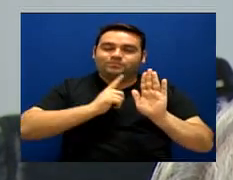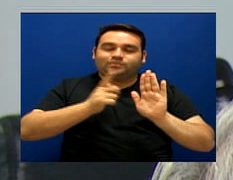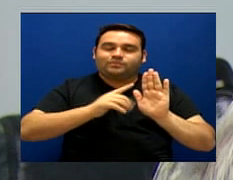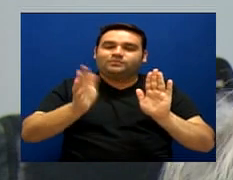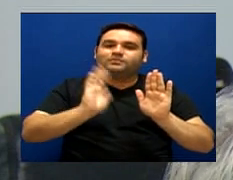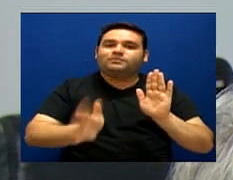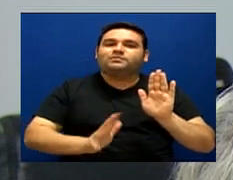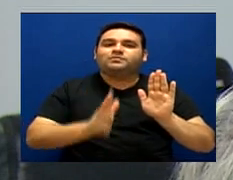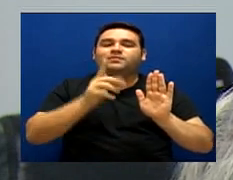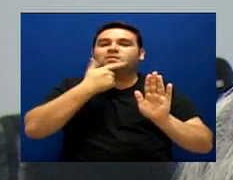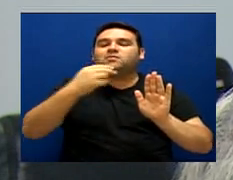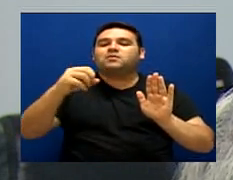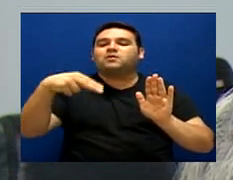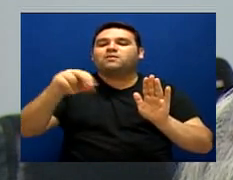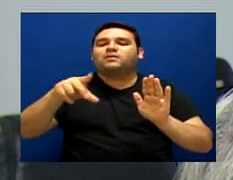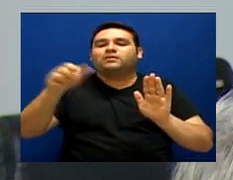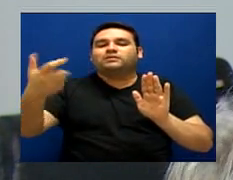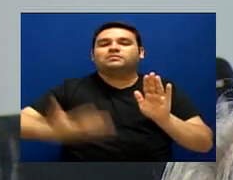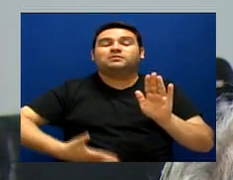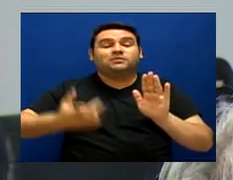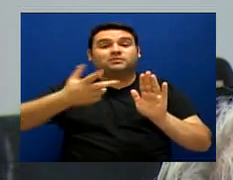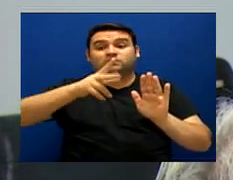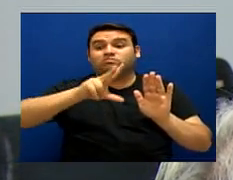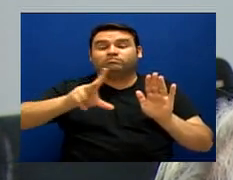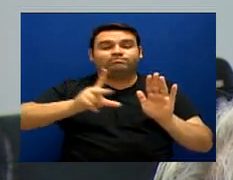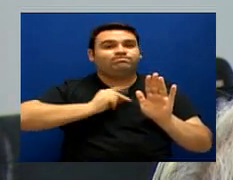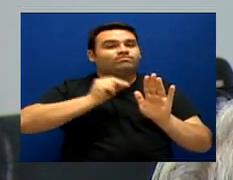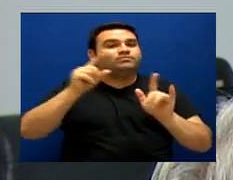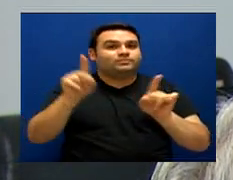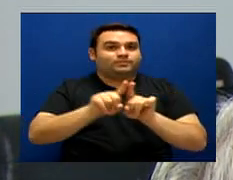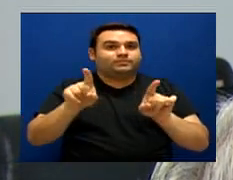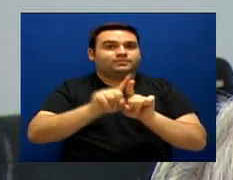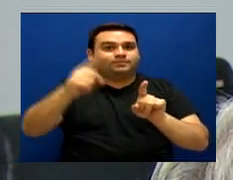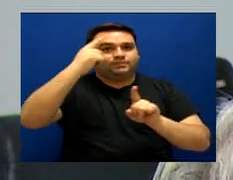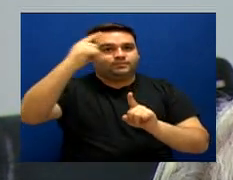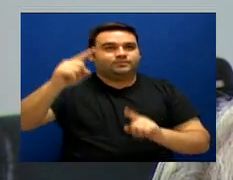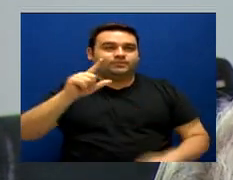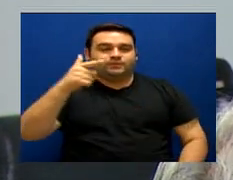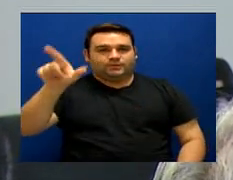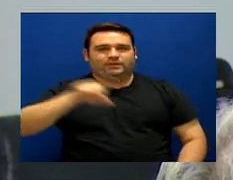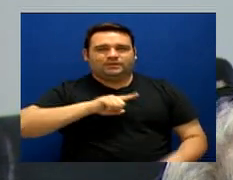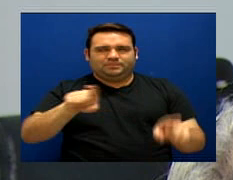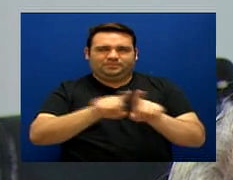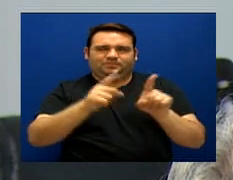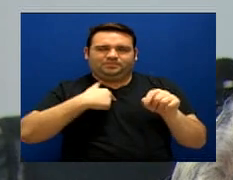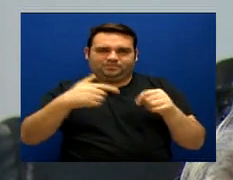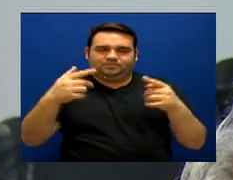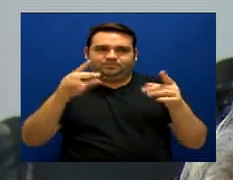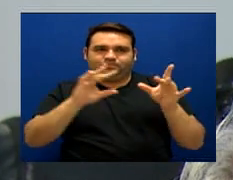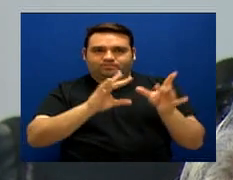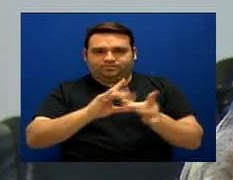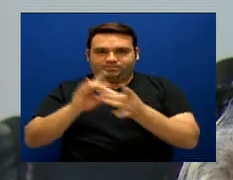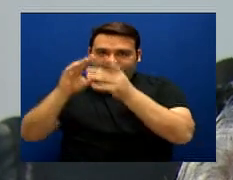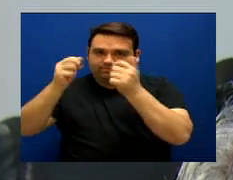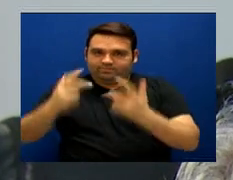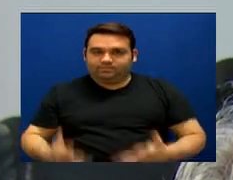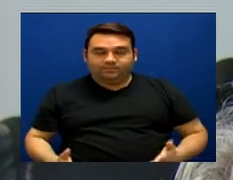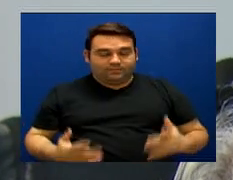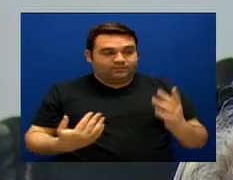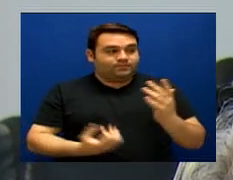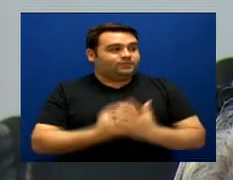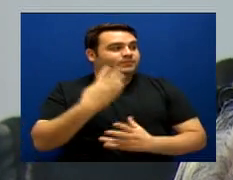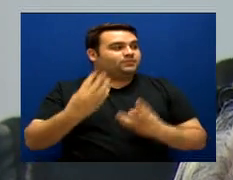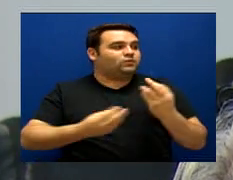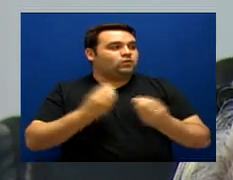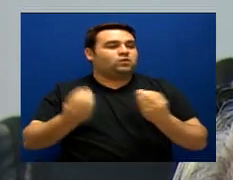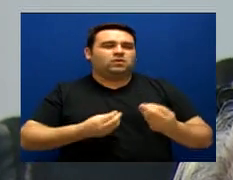Constituição, que o ONU lembrou aí, que é arrasador. E quero lembrar só, vereador, me permita só para contextualizar, a origem